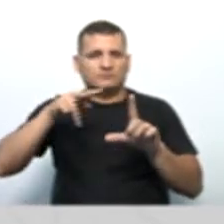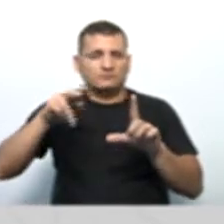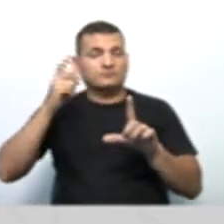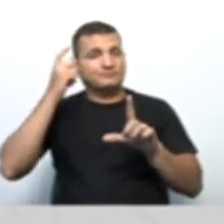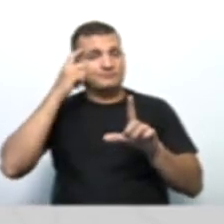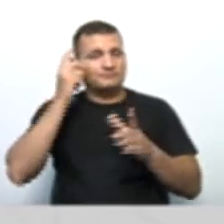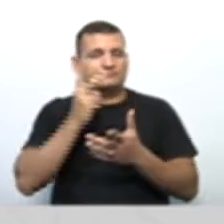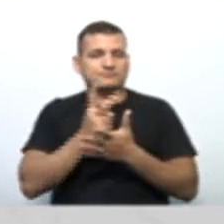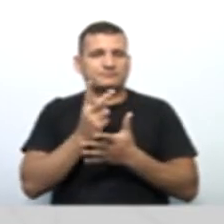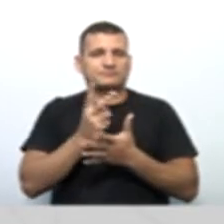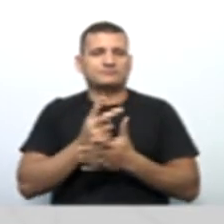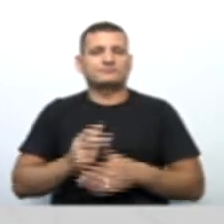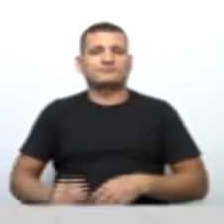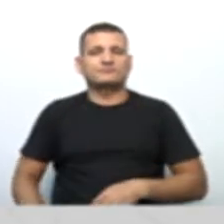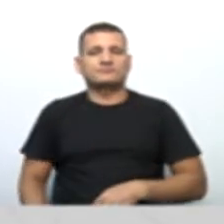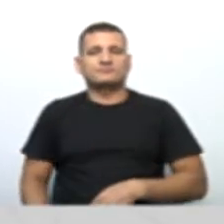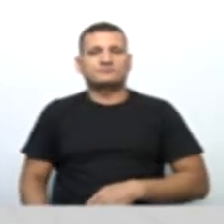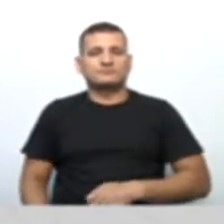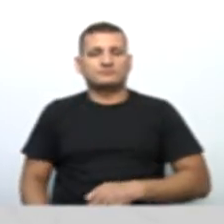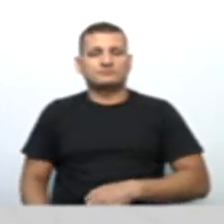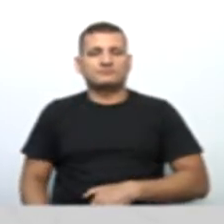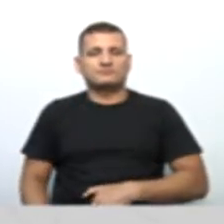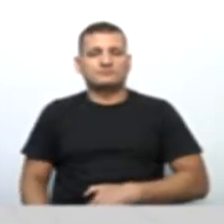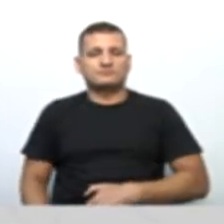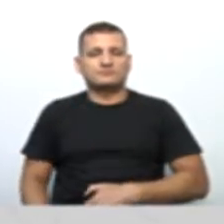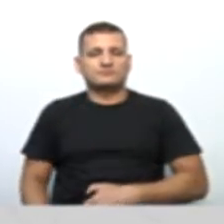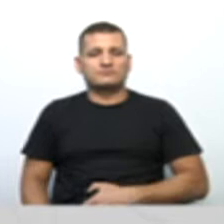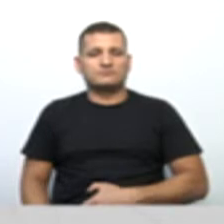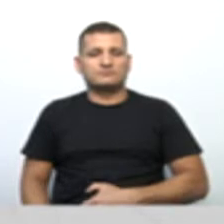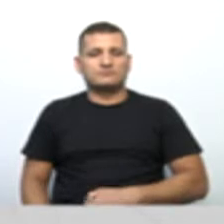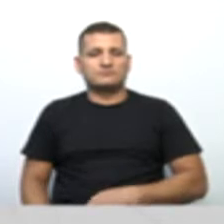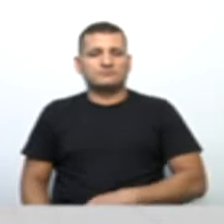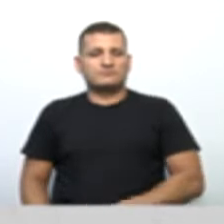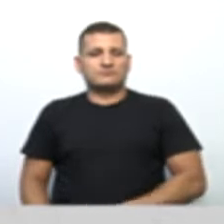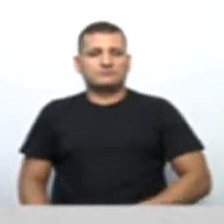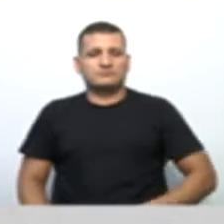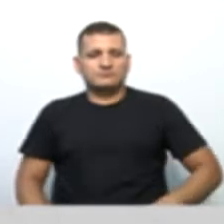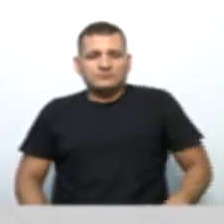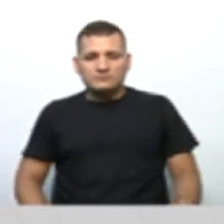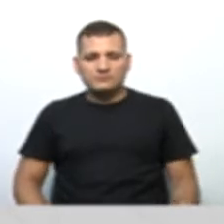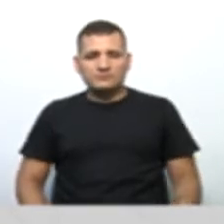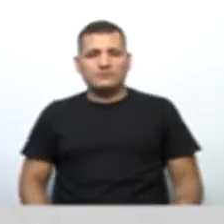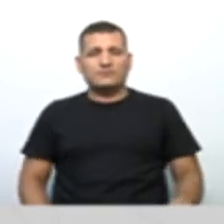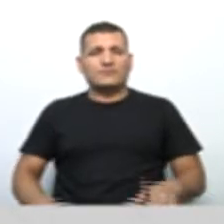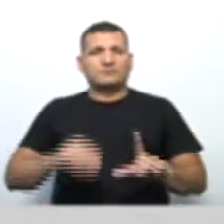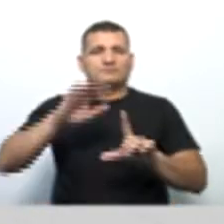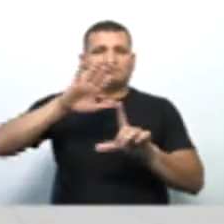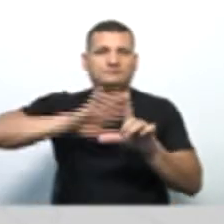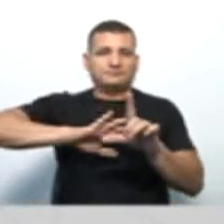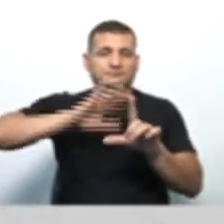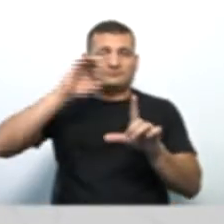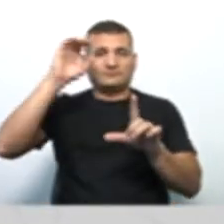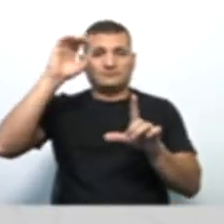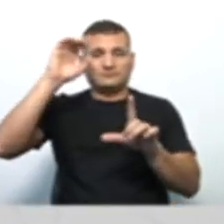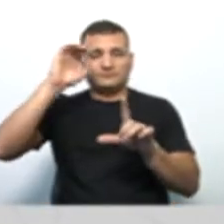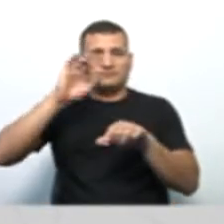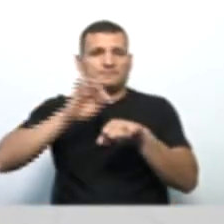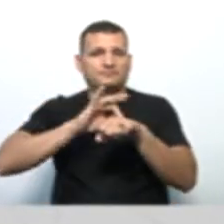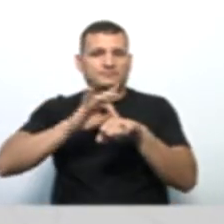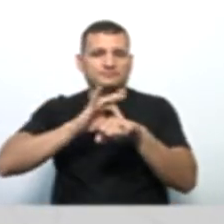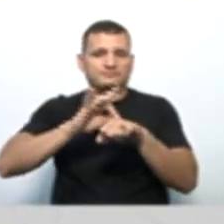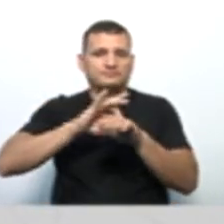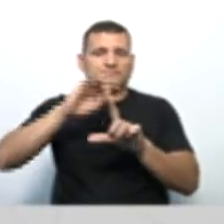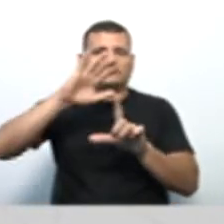nisso outro coisa o cara coloca lá então vou colocar um fundo preto e o texto branco é pra